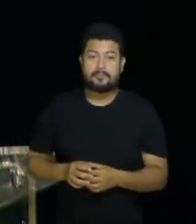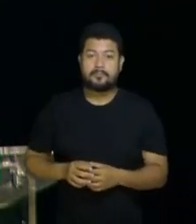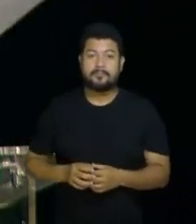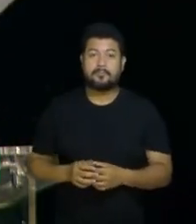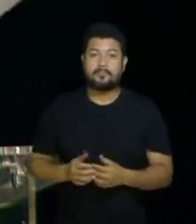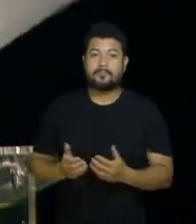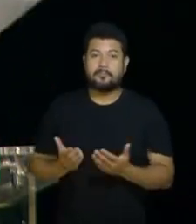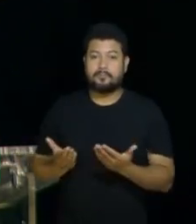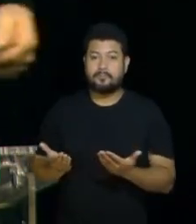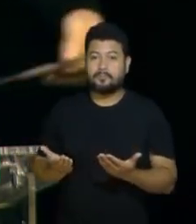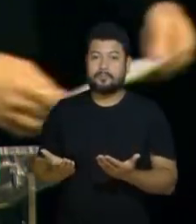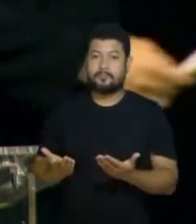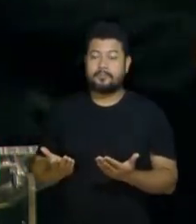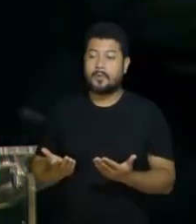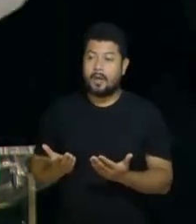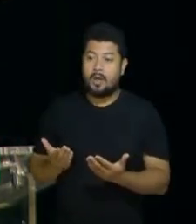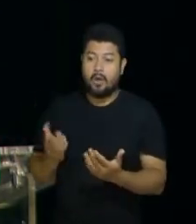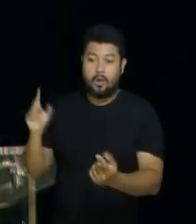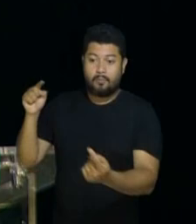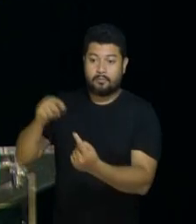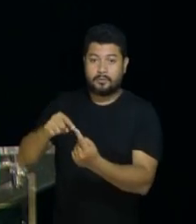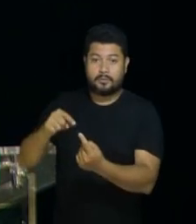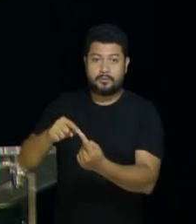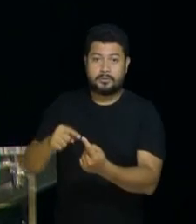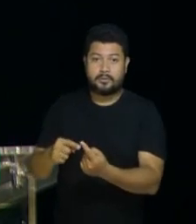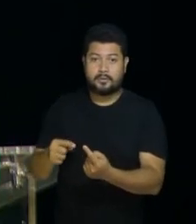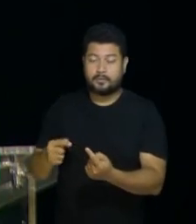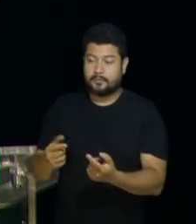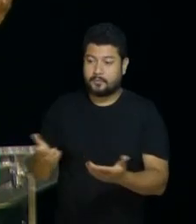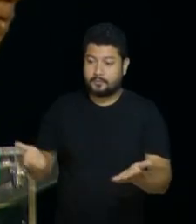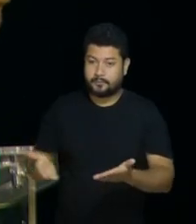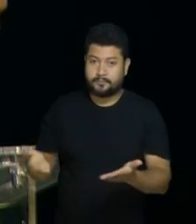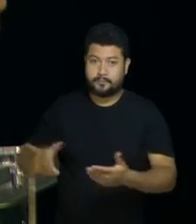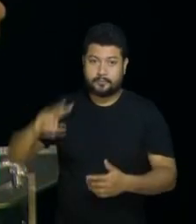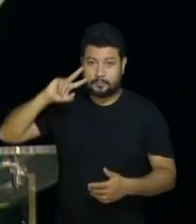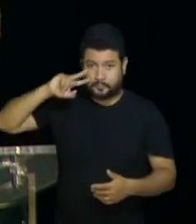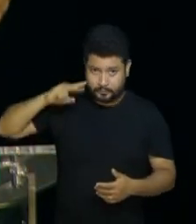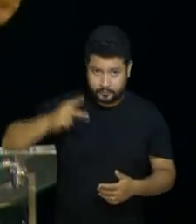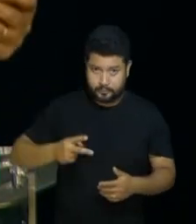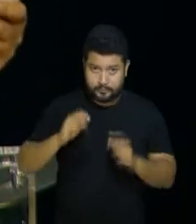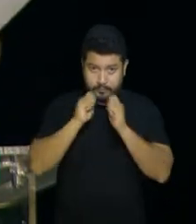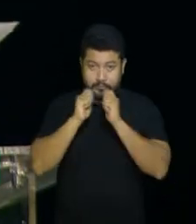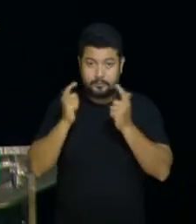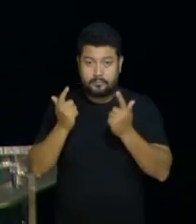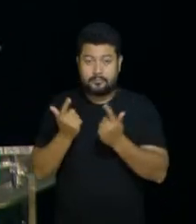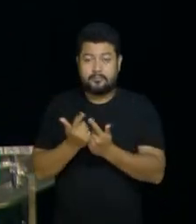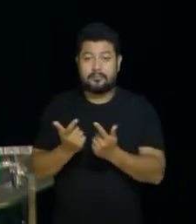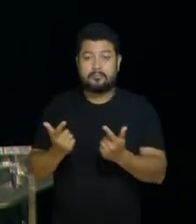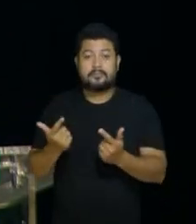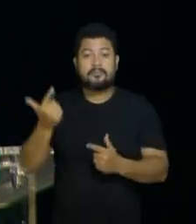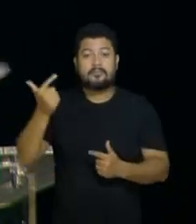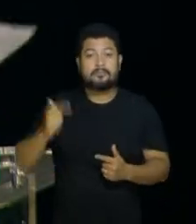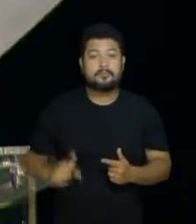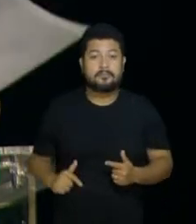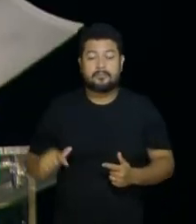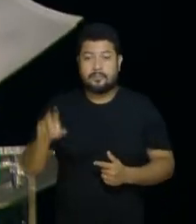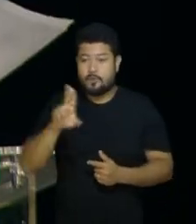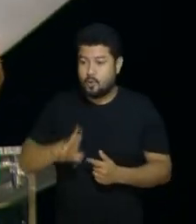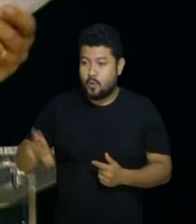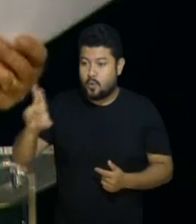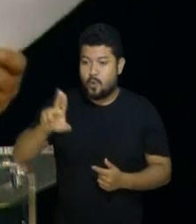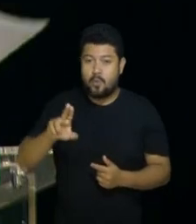nossas grandes metas ser reconhecidos por esta casa e também como uma utilidade